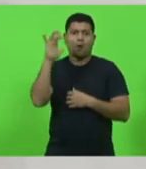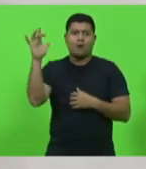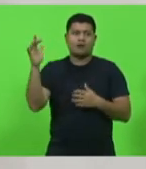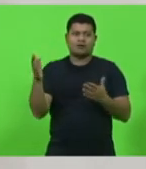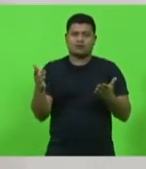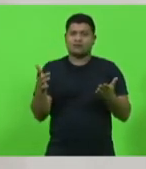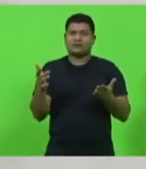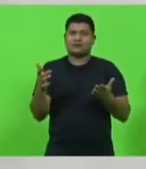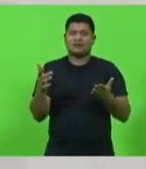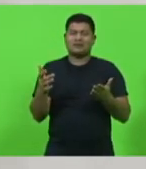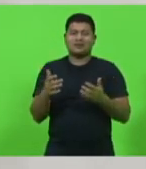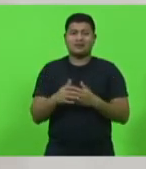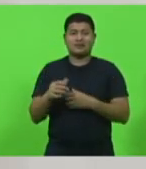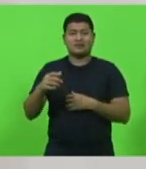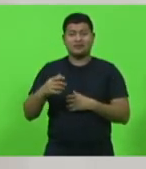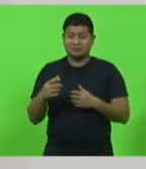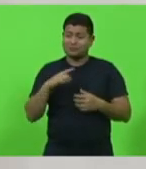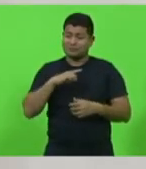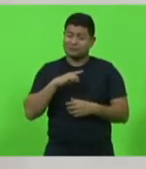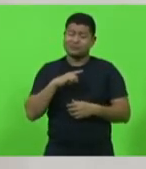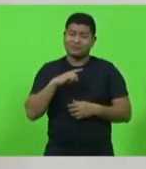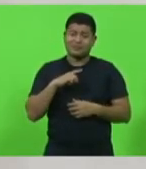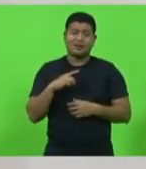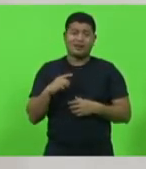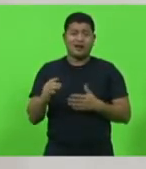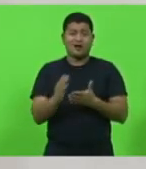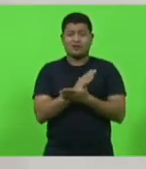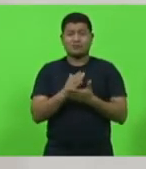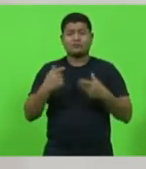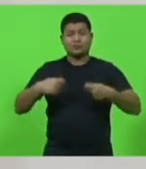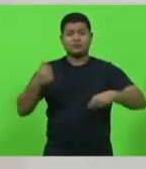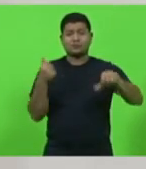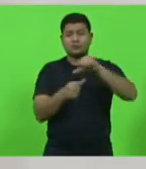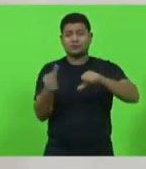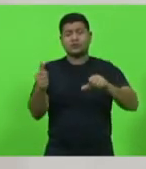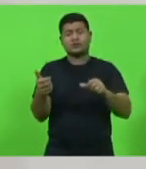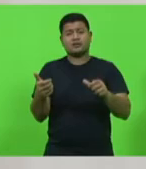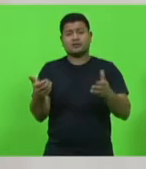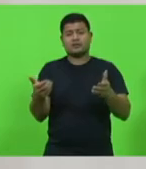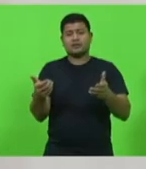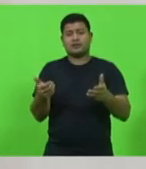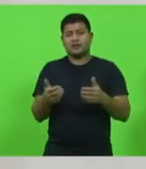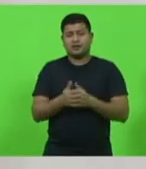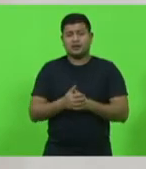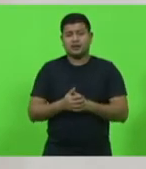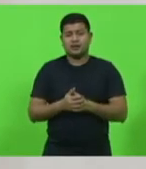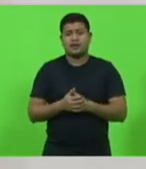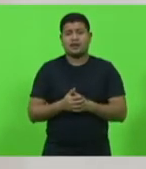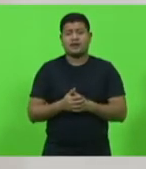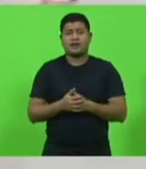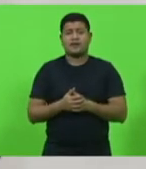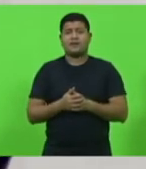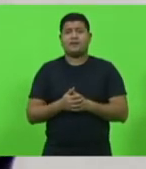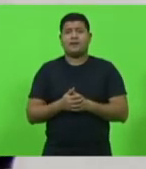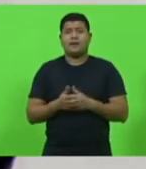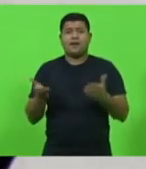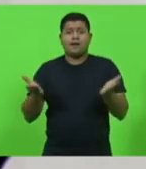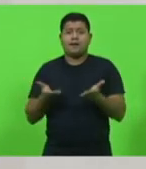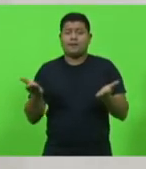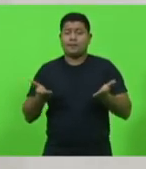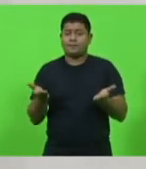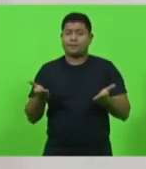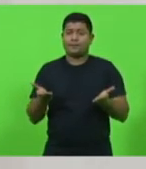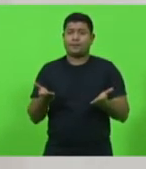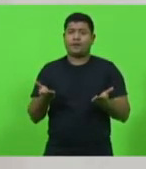precisamos mudar. Tem coisas que não podem ser do jeito que é. Agora, ao mesmo